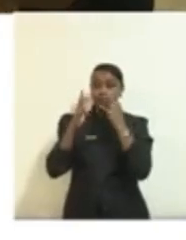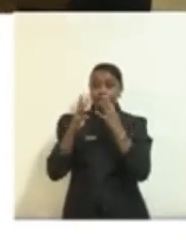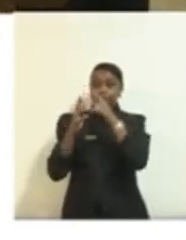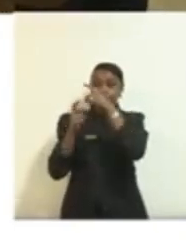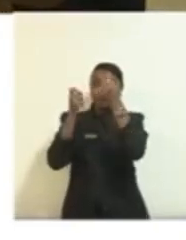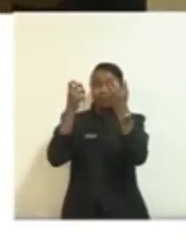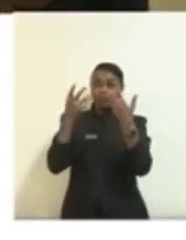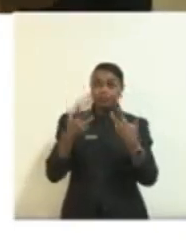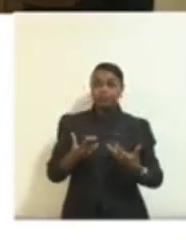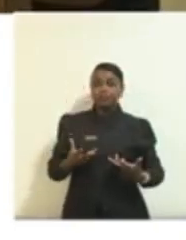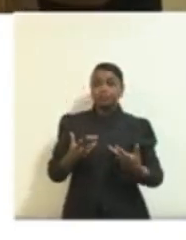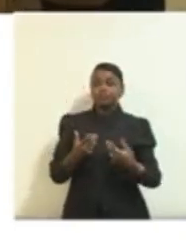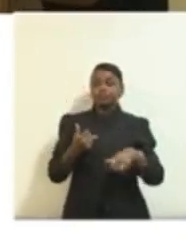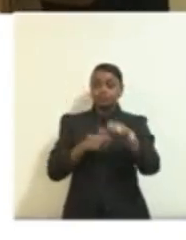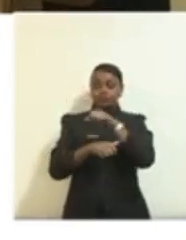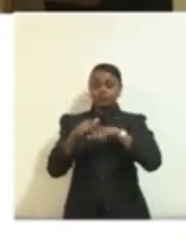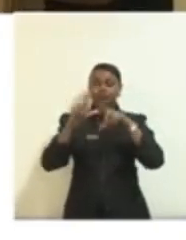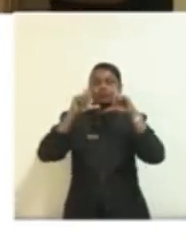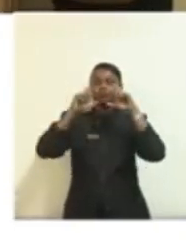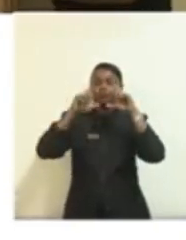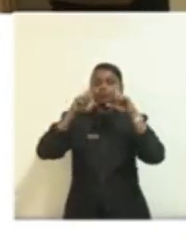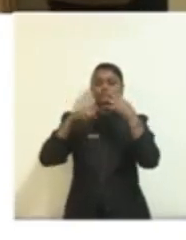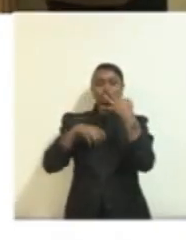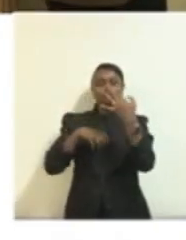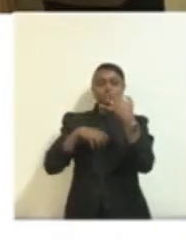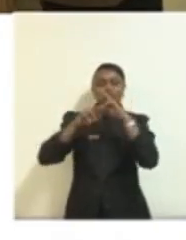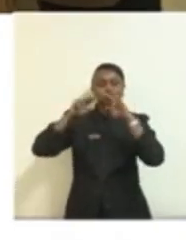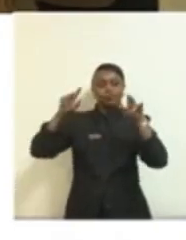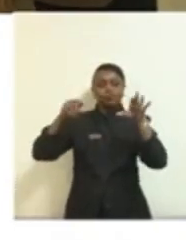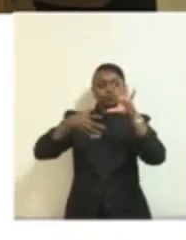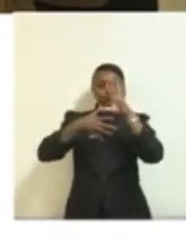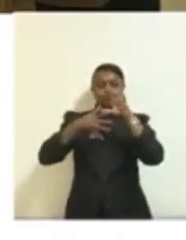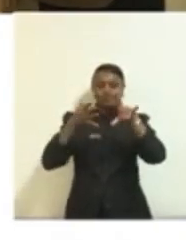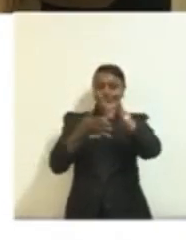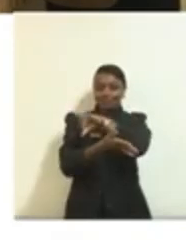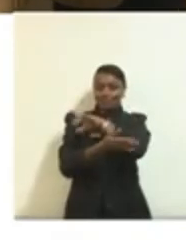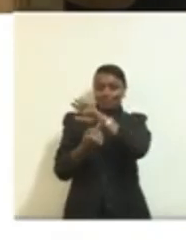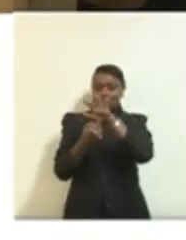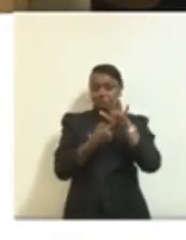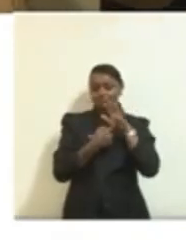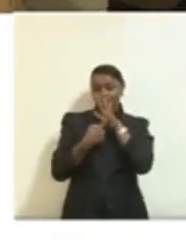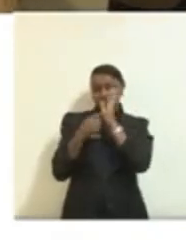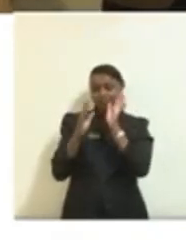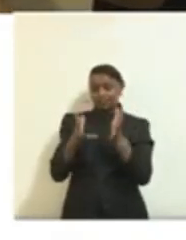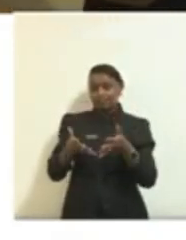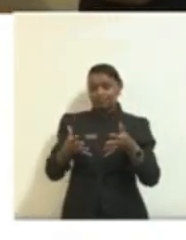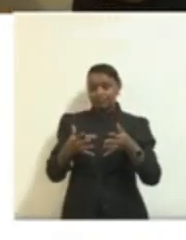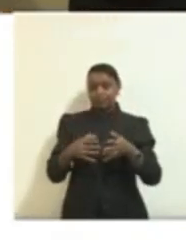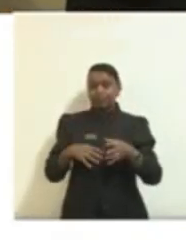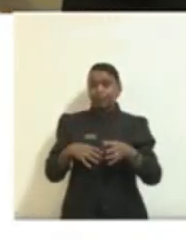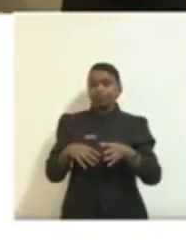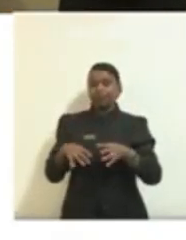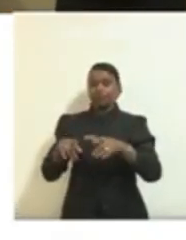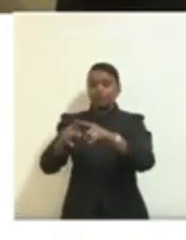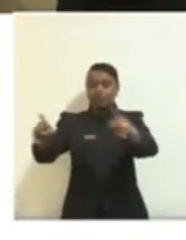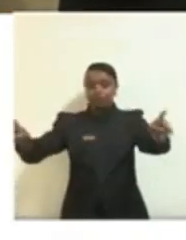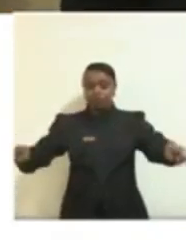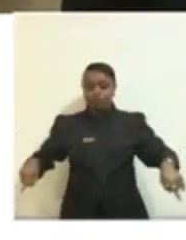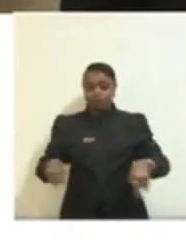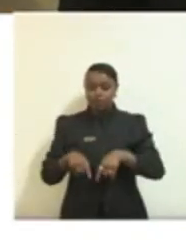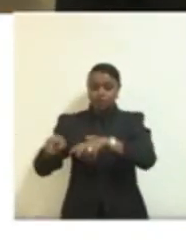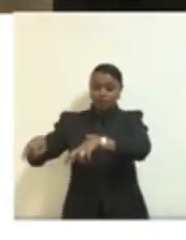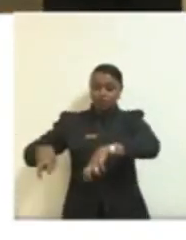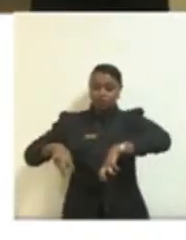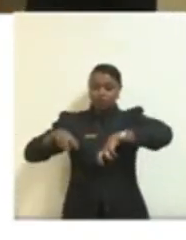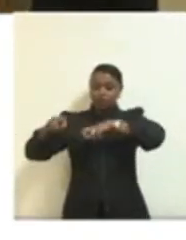Para transformar essa foto aqui, o professor Guerra já tinha mostrado antes, para transformar esse campo nativo aqui, que está rapado, é um